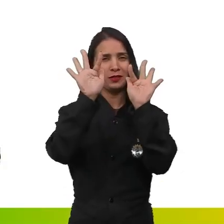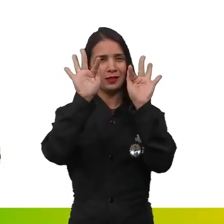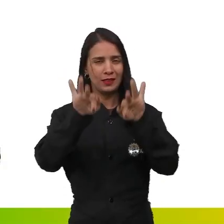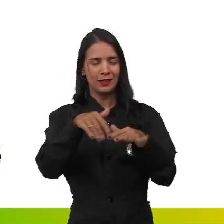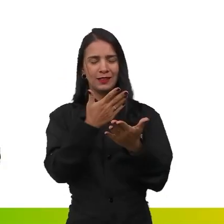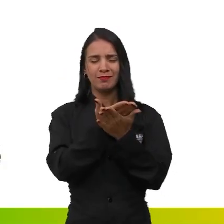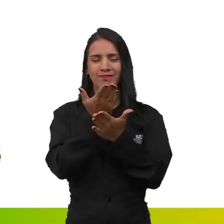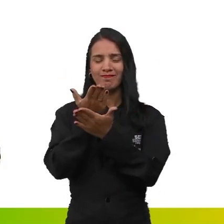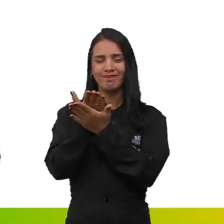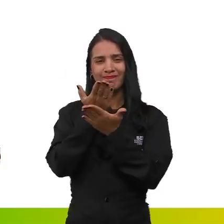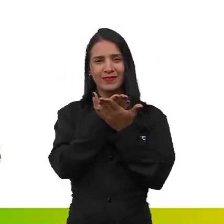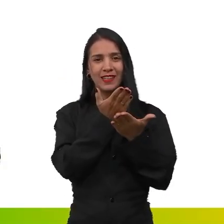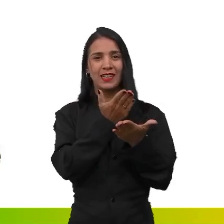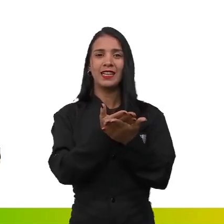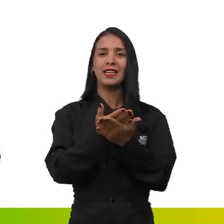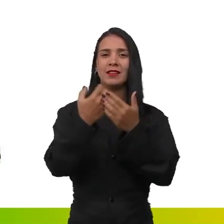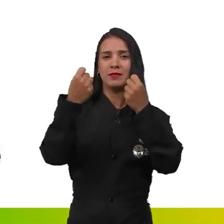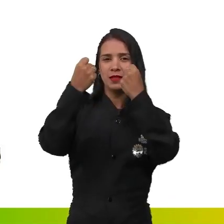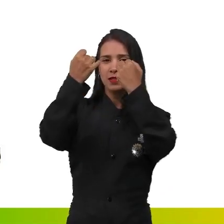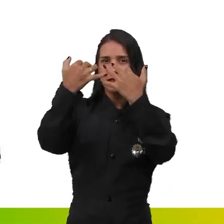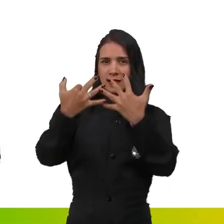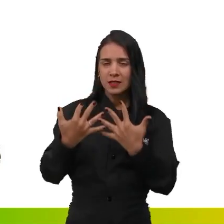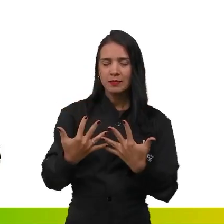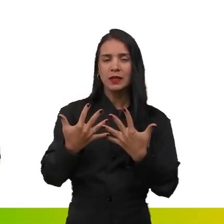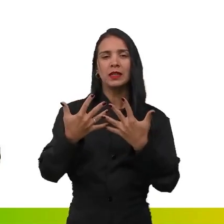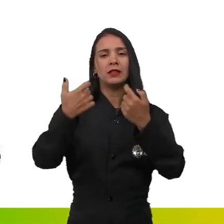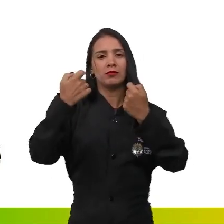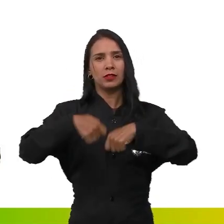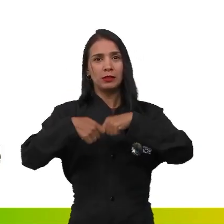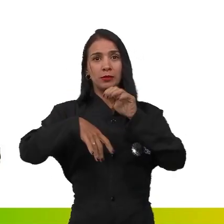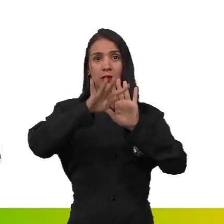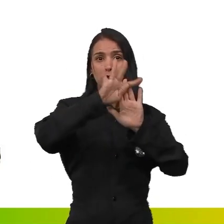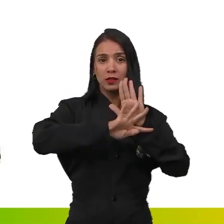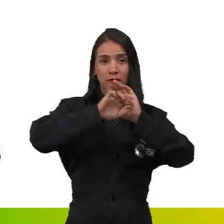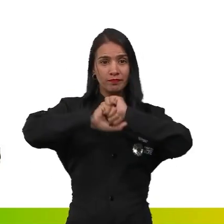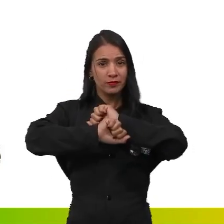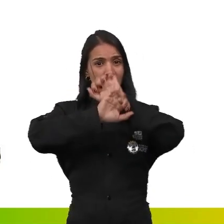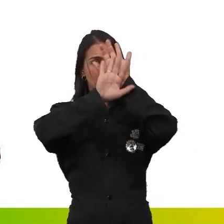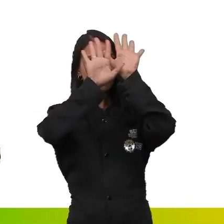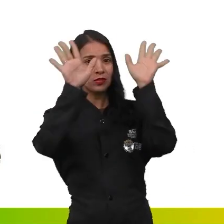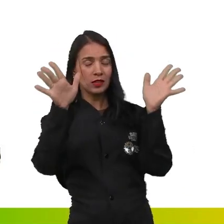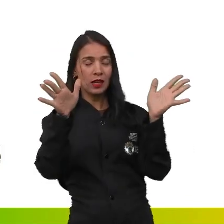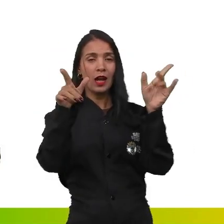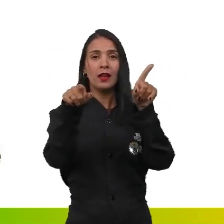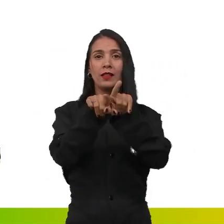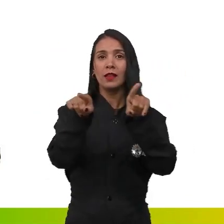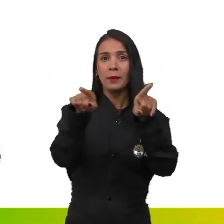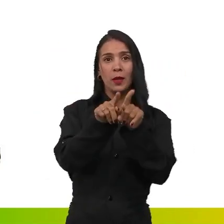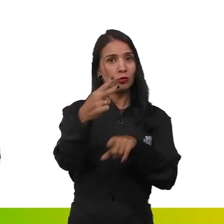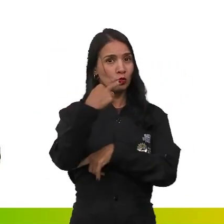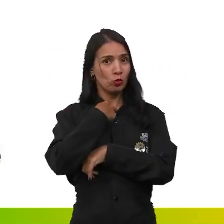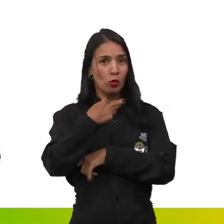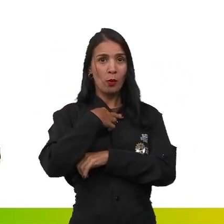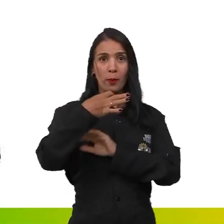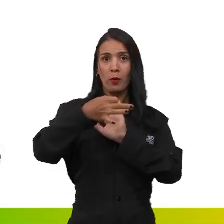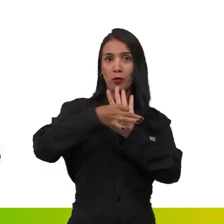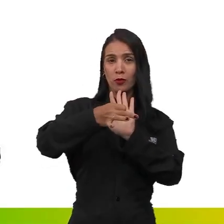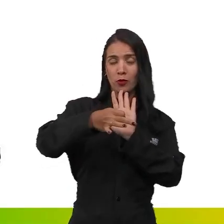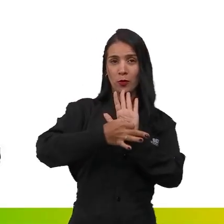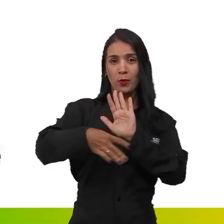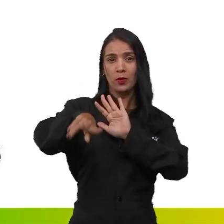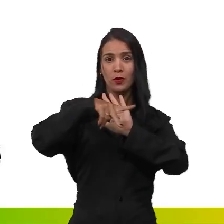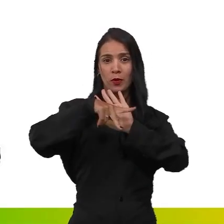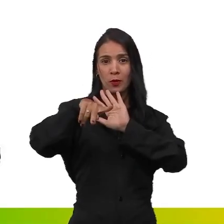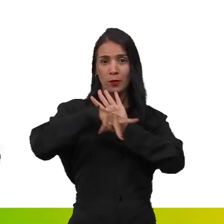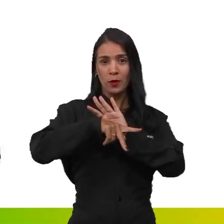que a impessoalização garante textos claros e imparciais. Então, ao usá-las, o foco se desloca do